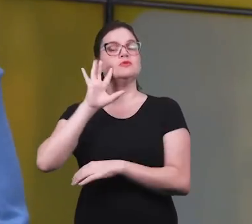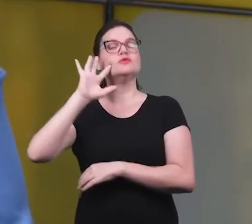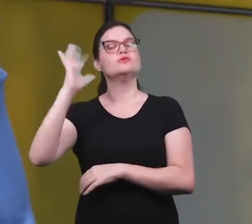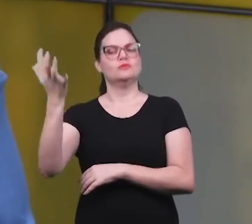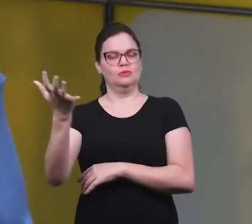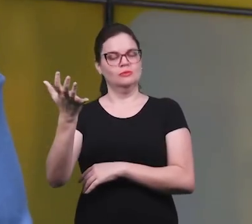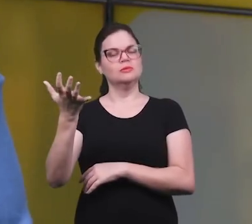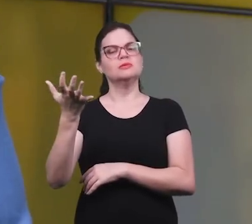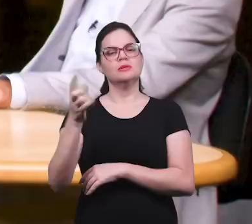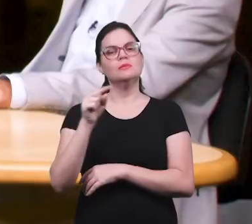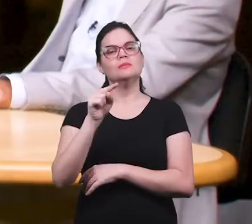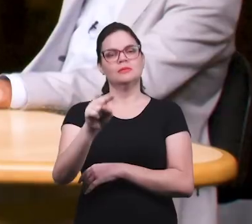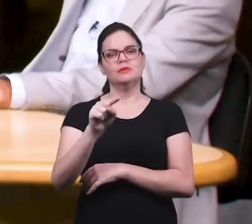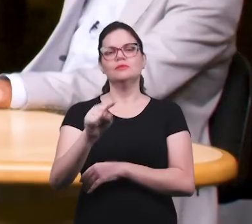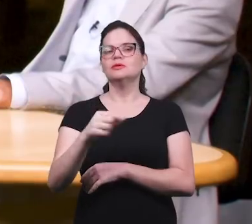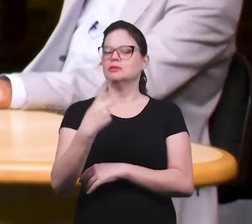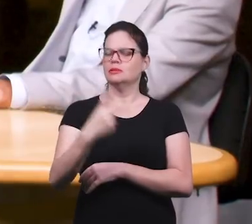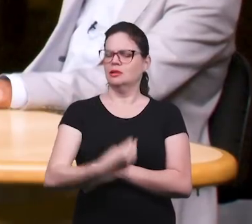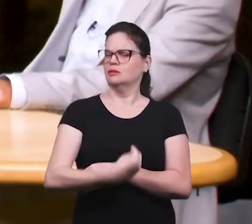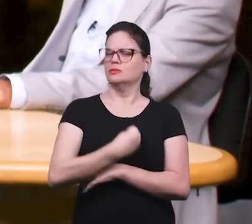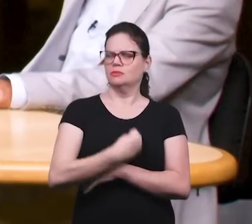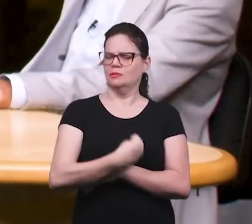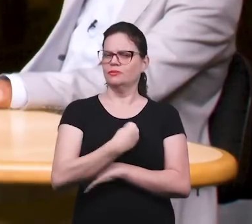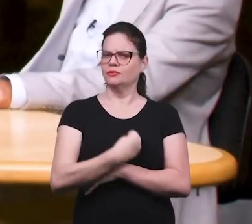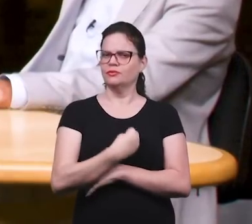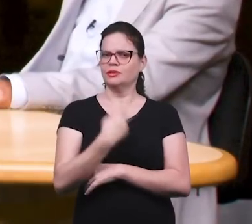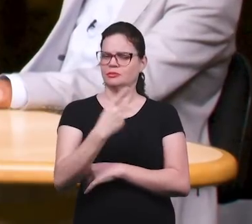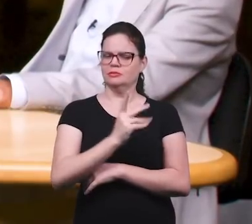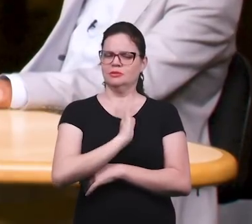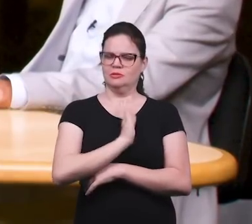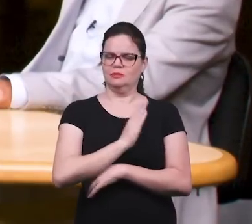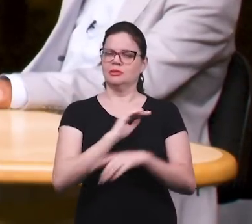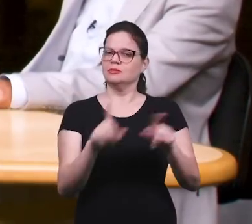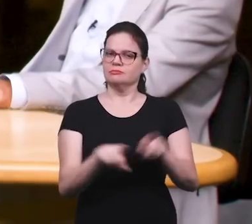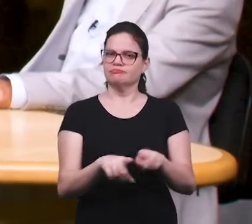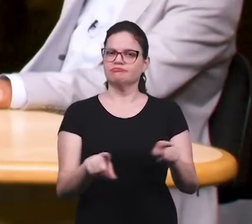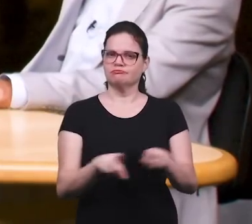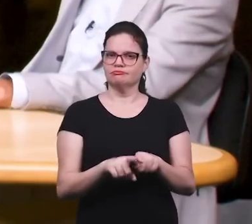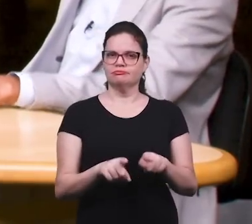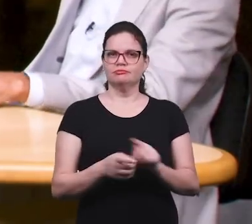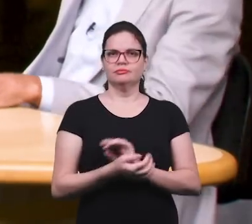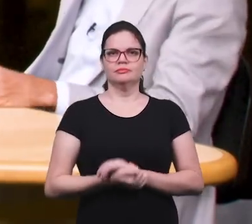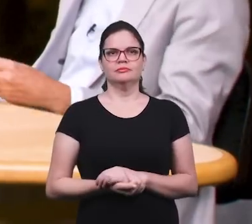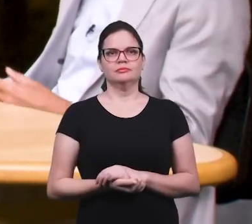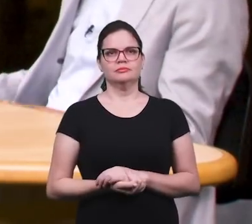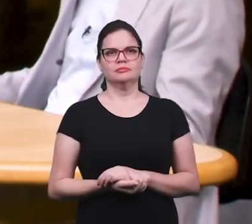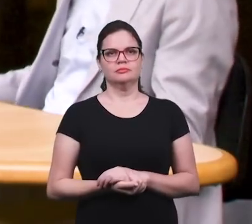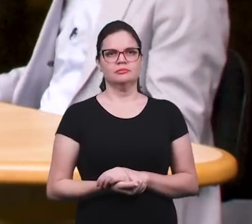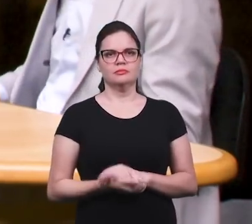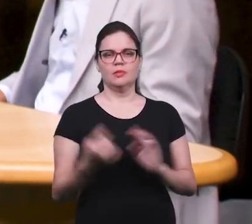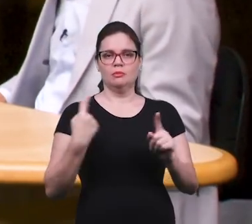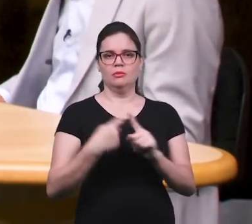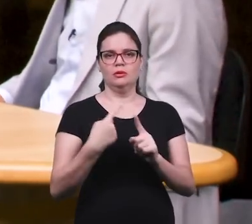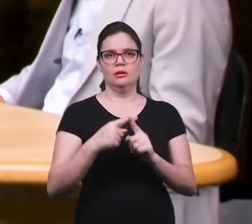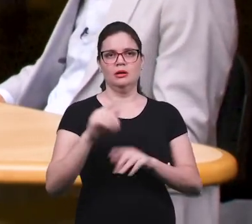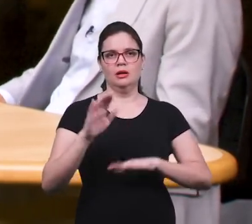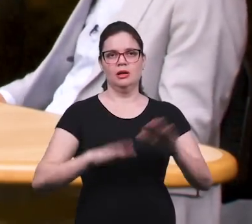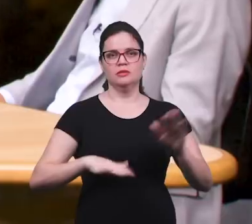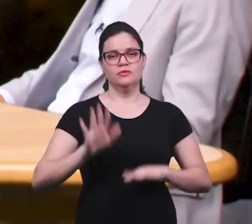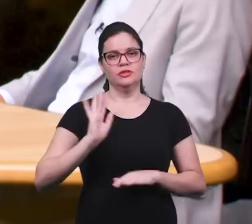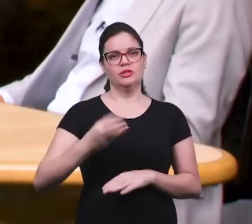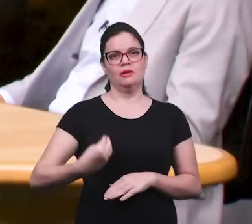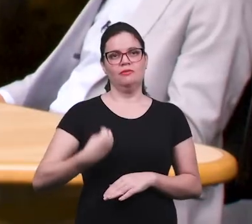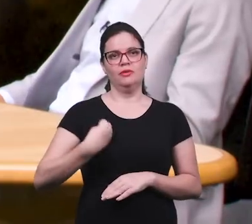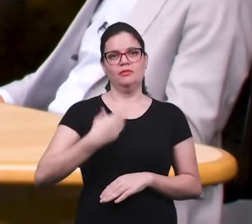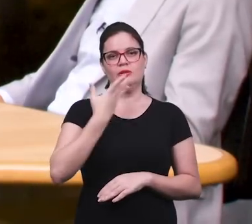última hora, Palavra maravilhosa, né? hein? Para a sua Muito vida, bom. para o seu coração, né? Porque podem ter vivido isso, às vezes, né,